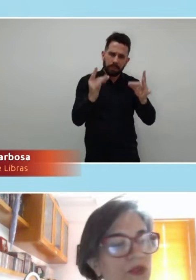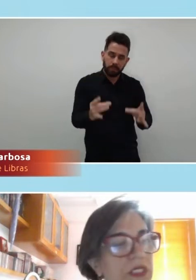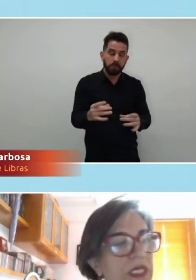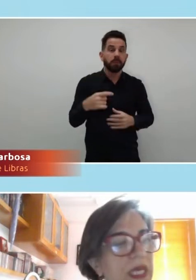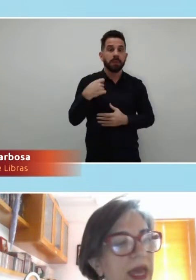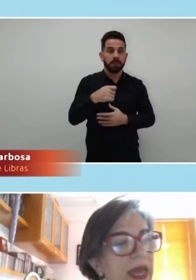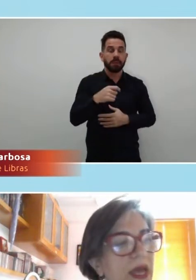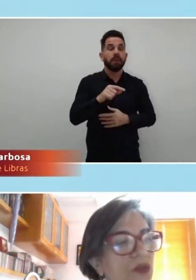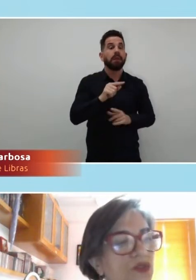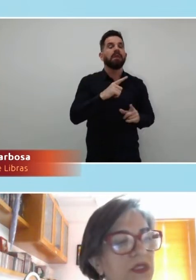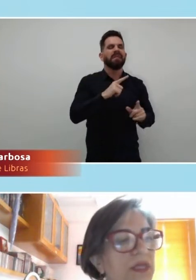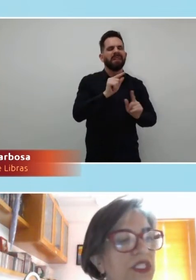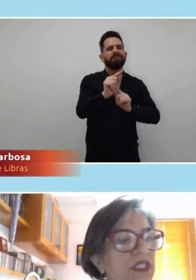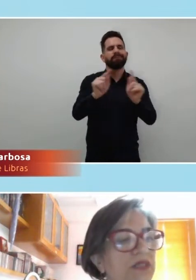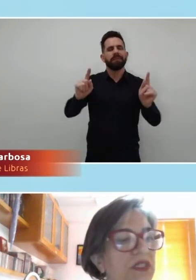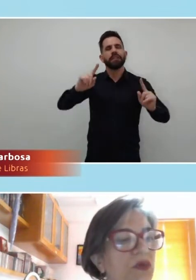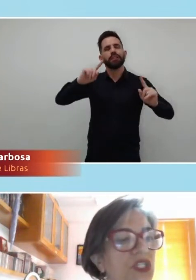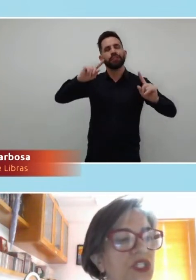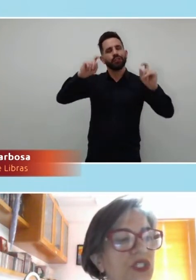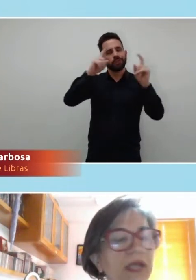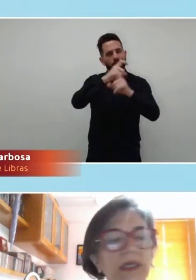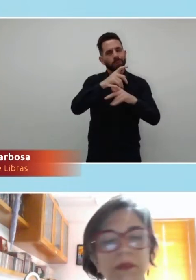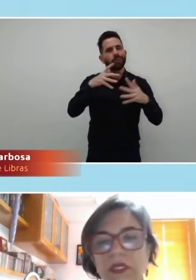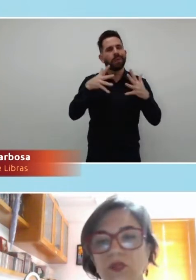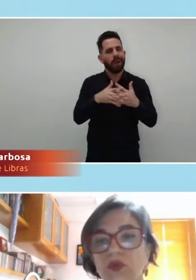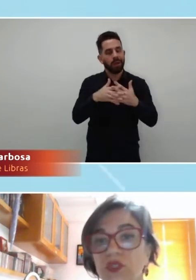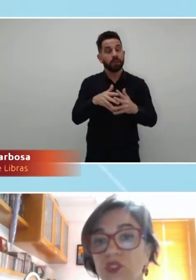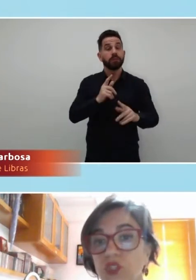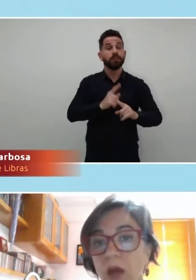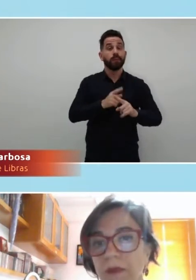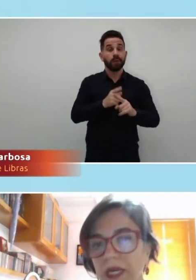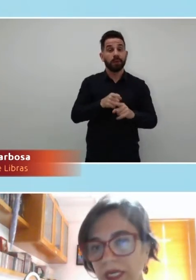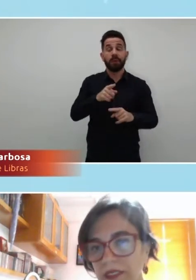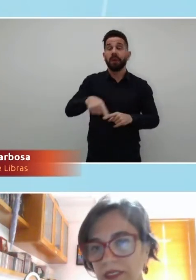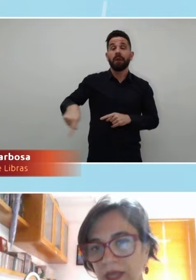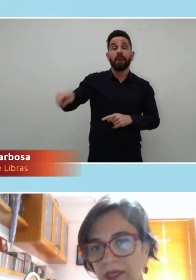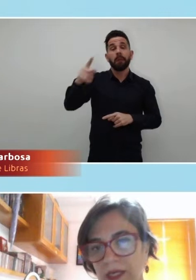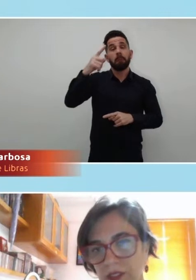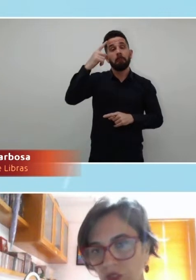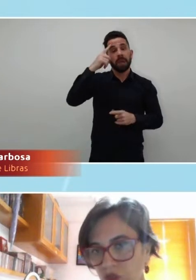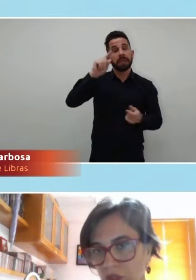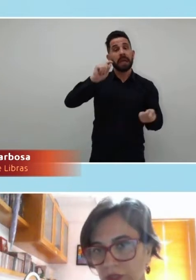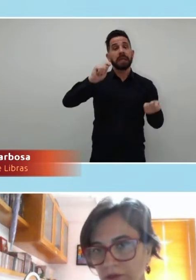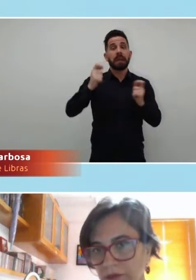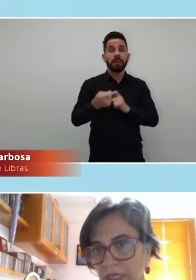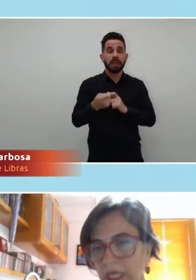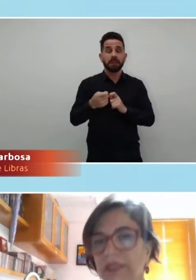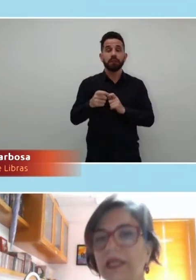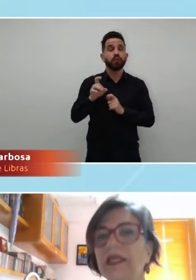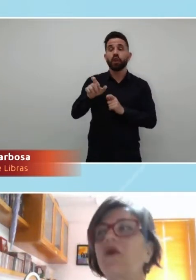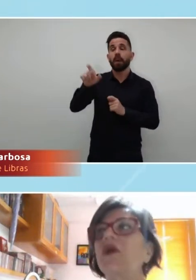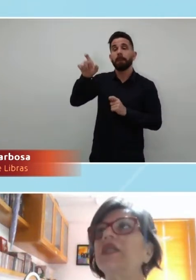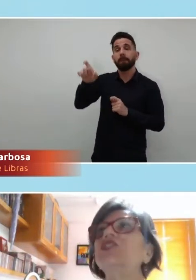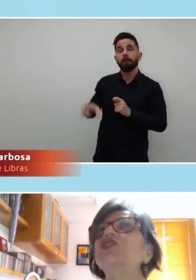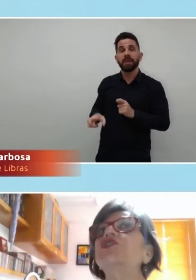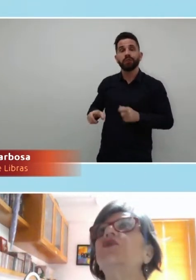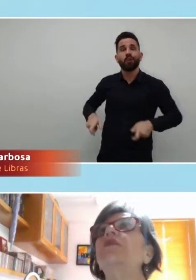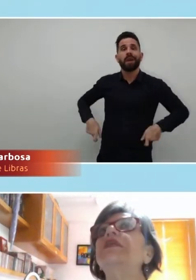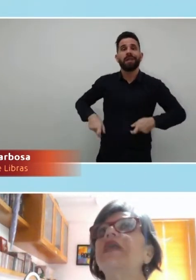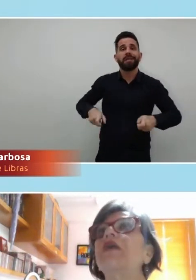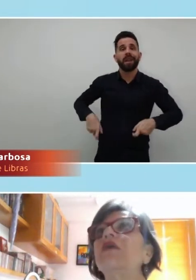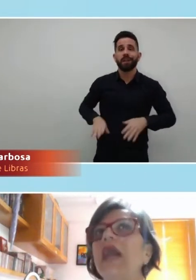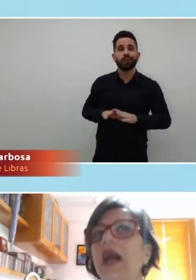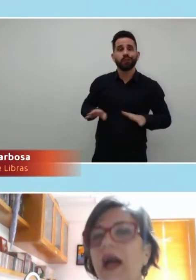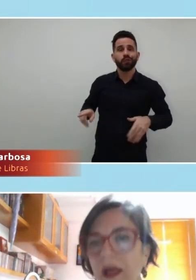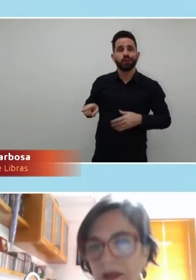adaptações, que é justamente essa visão que a gente está adaptando só para quem está na cadeira de roda. Está na hora da gente começar